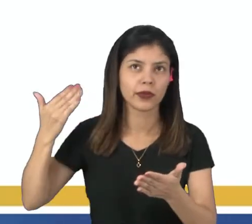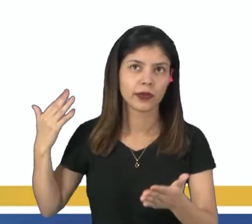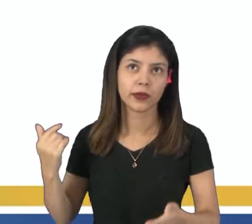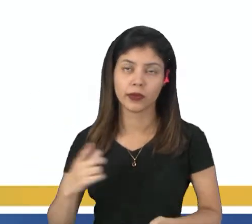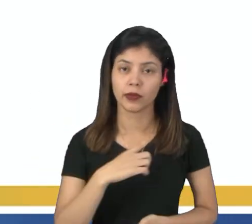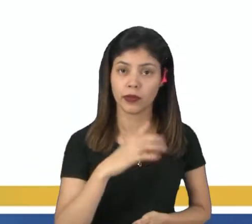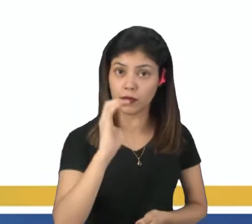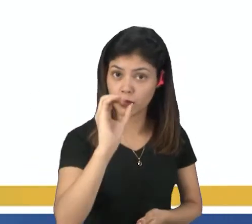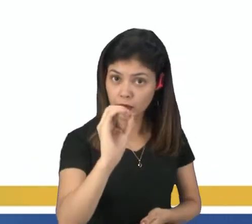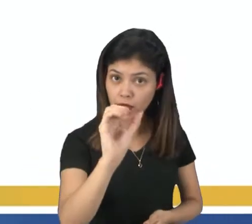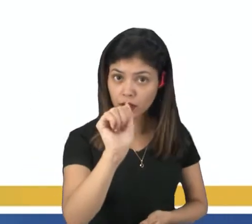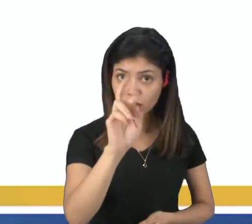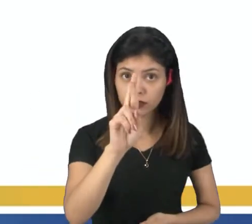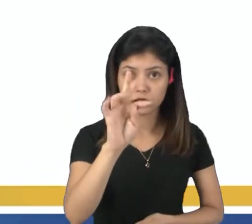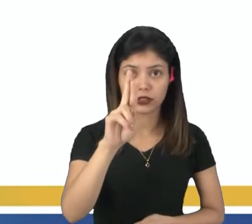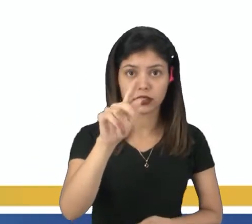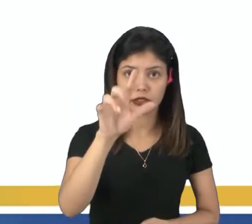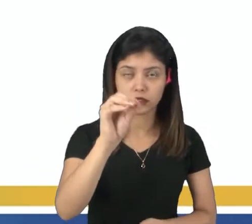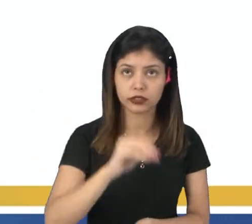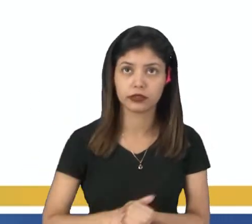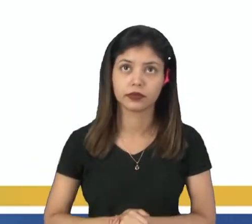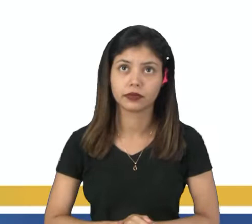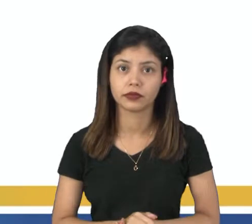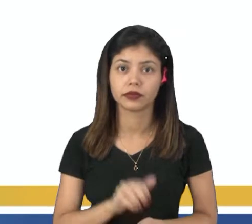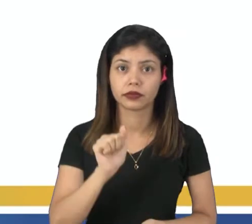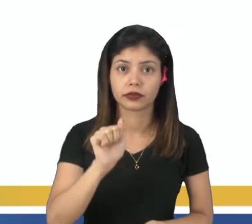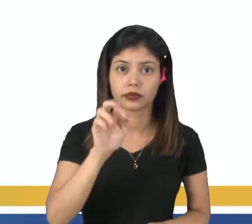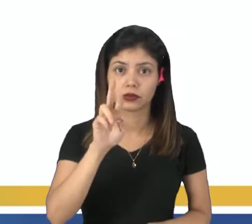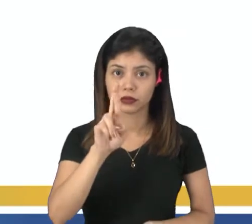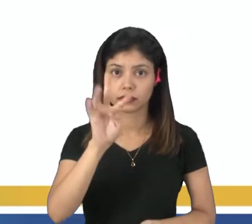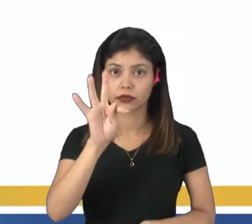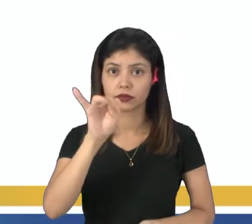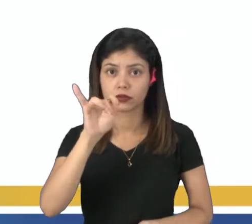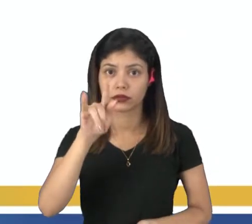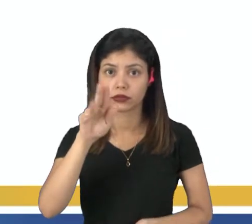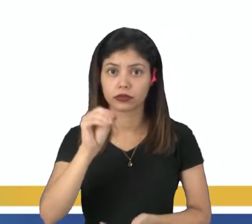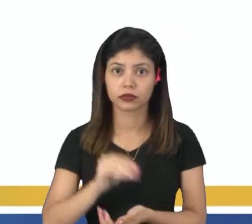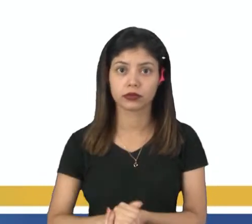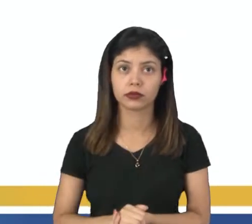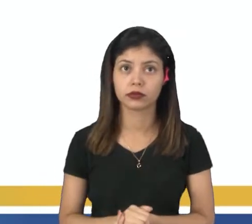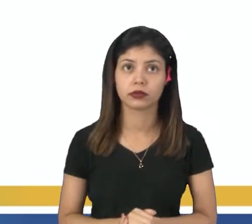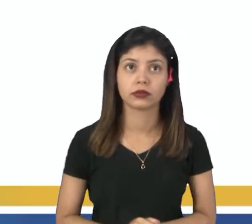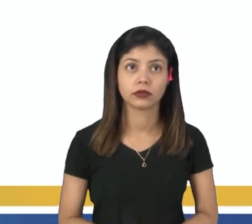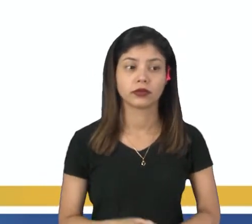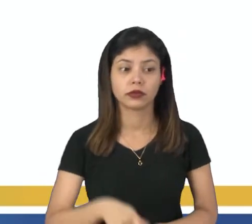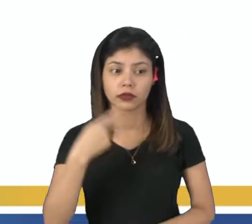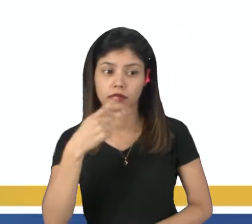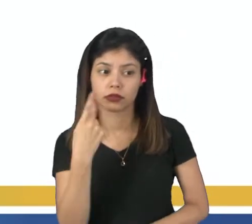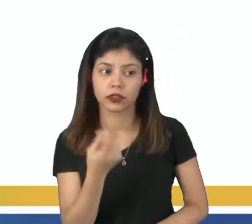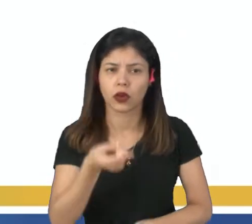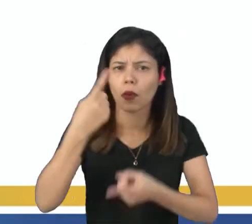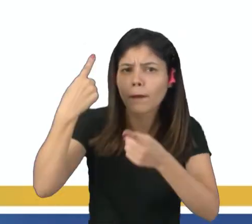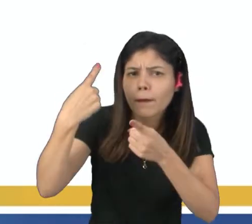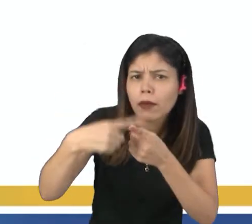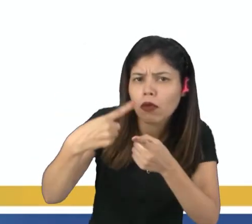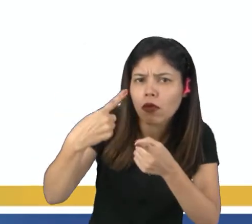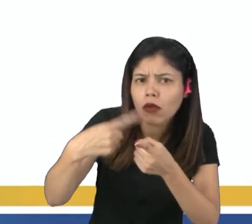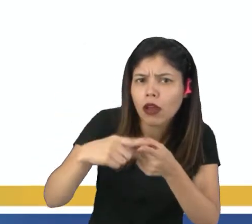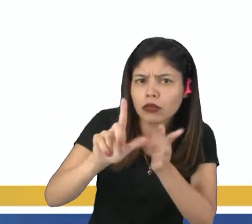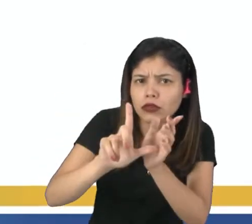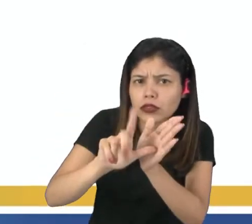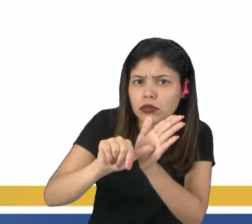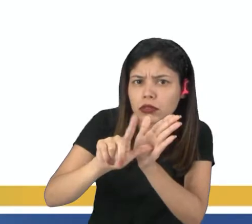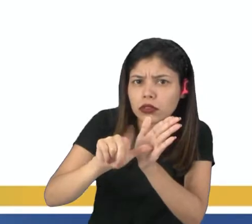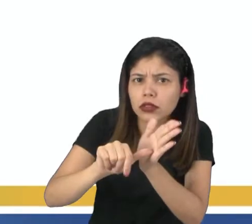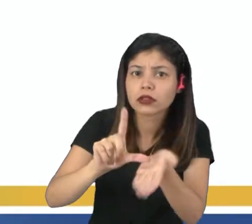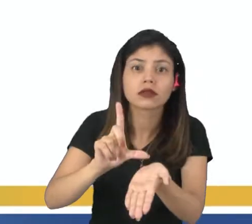nós temos um artigo definido ou, trazendo a frase: "Diga-me o porquê de seu atraso." Agora vamos